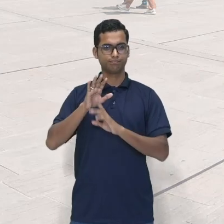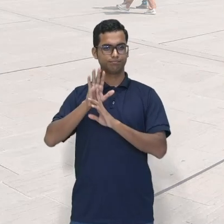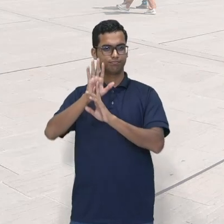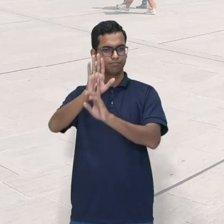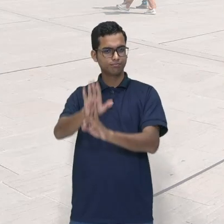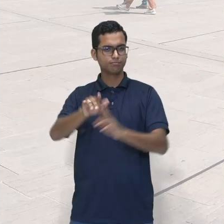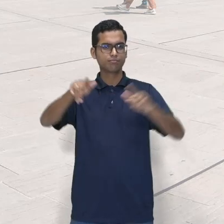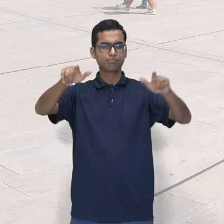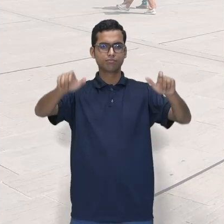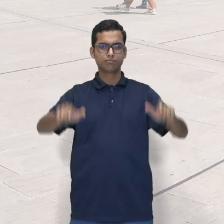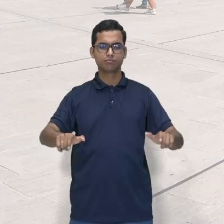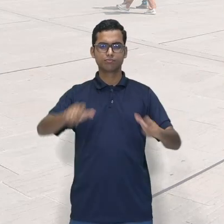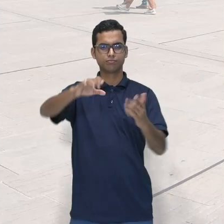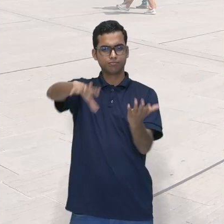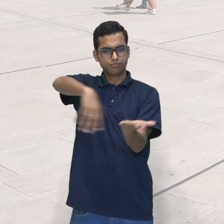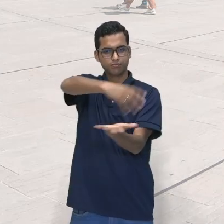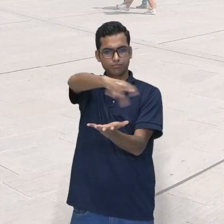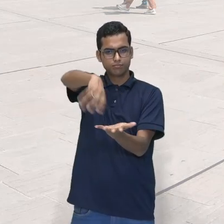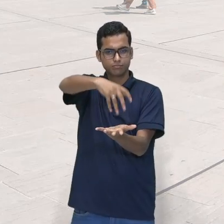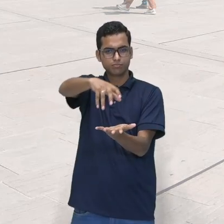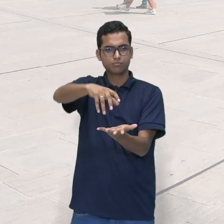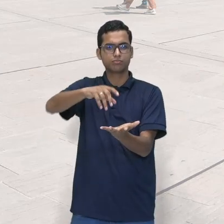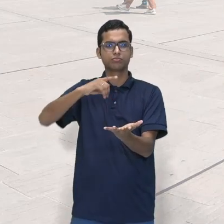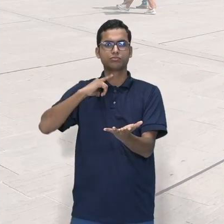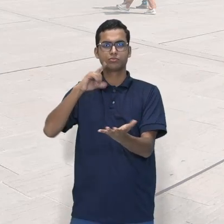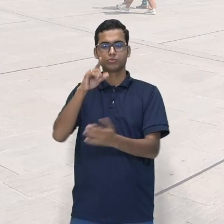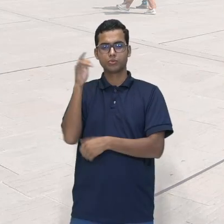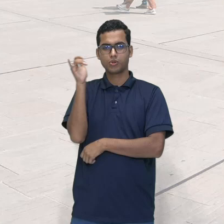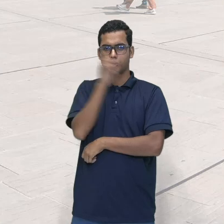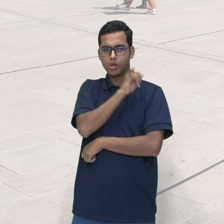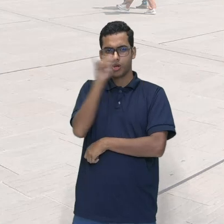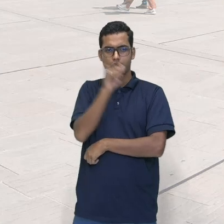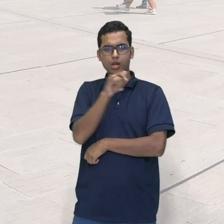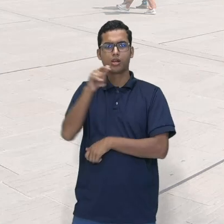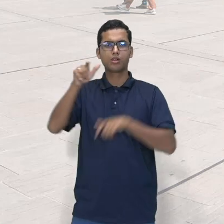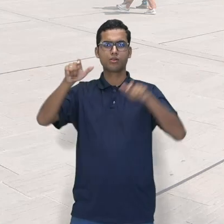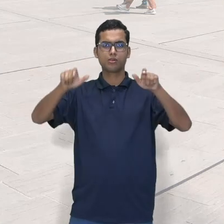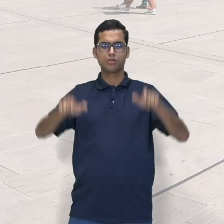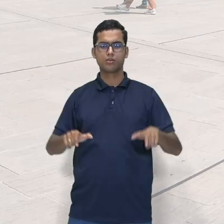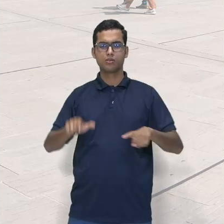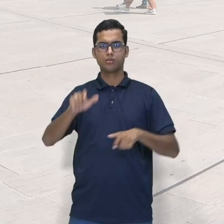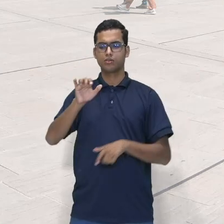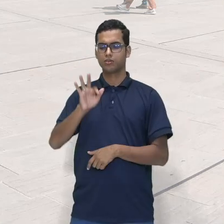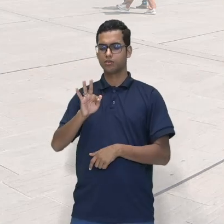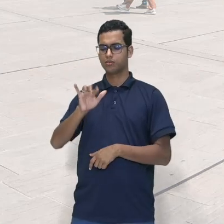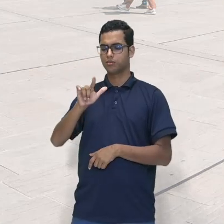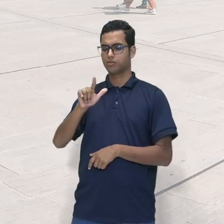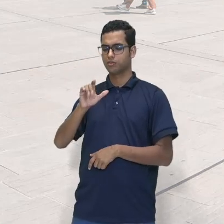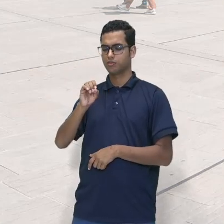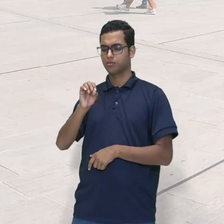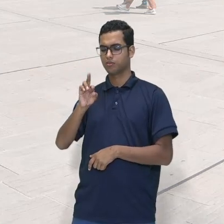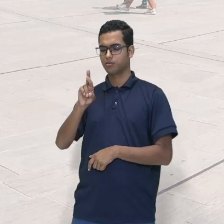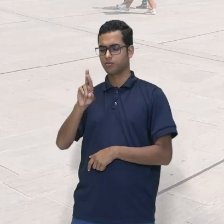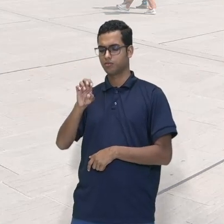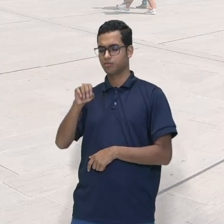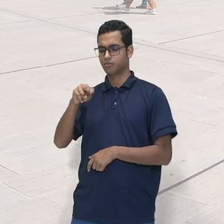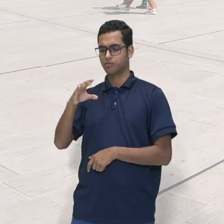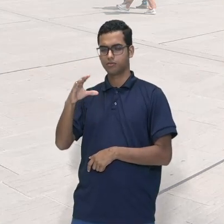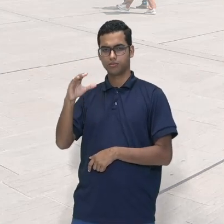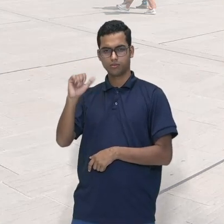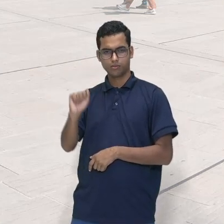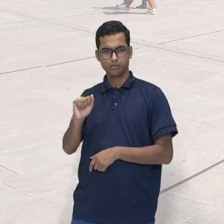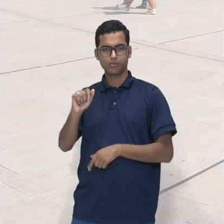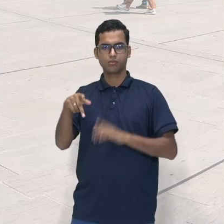das principais praças de Florença. Ao fundo, nós temos a imagem de uma capela, melhor dizendo,